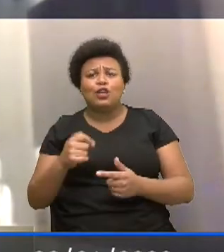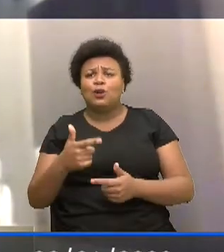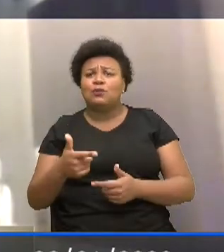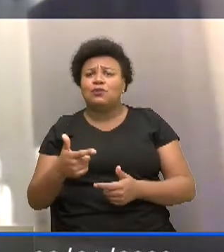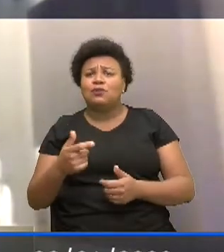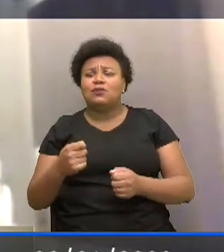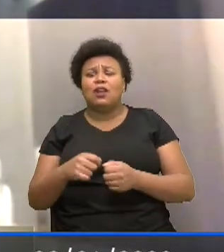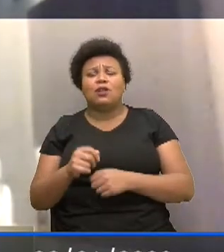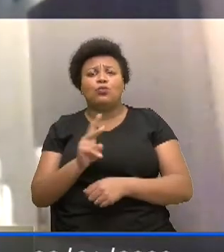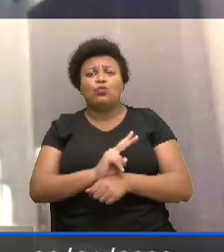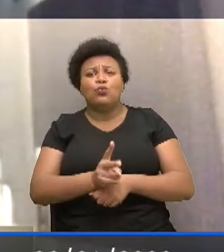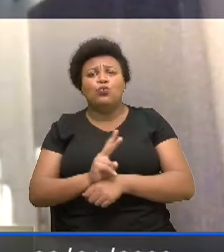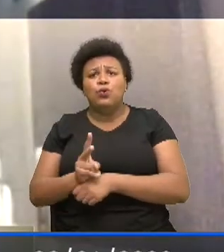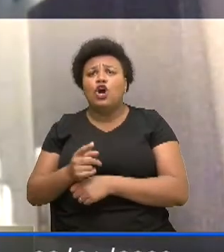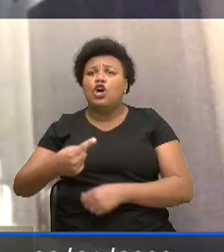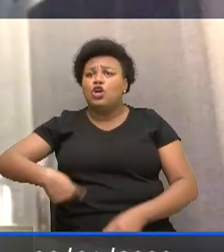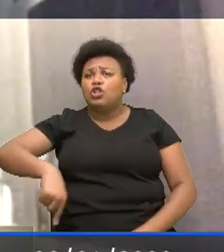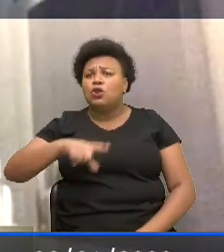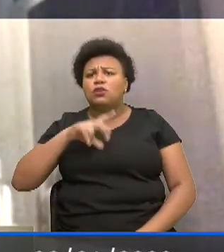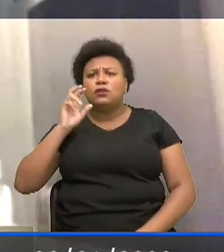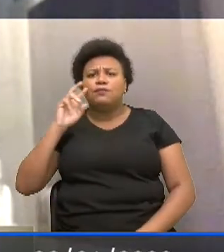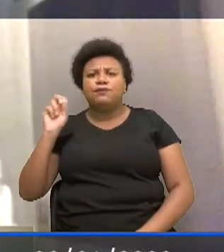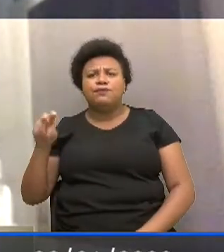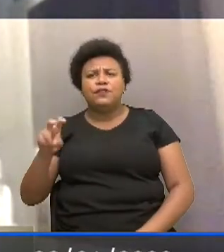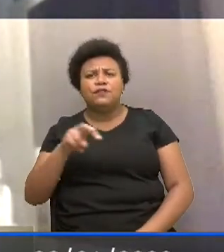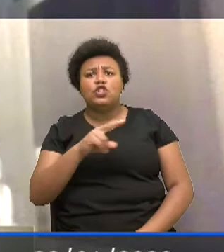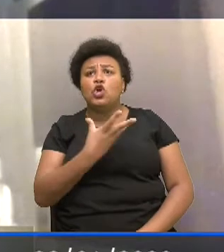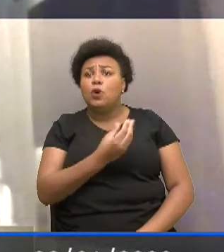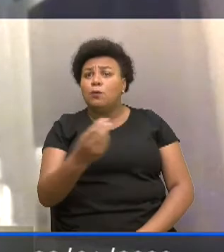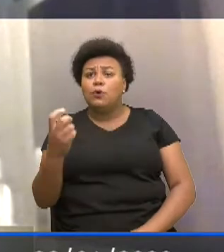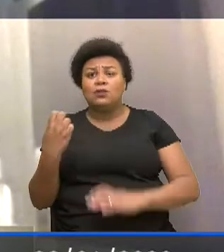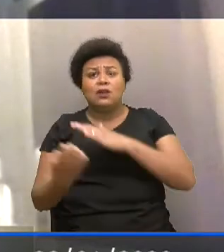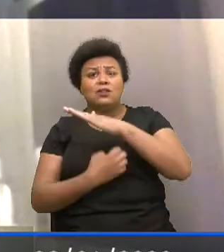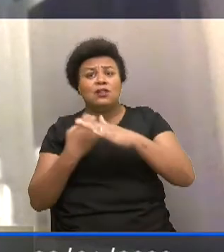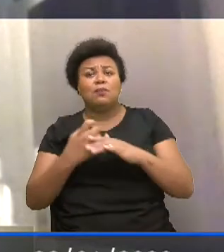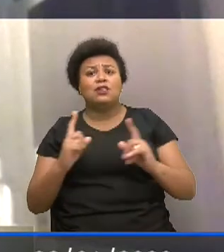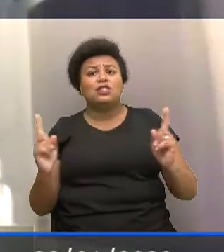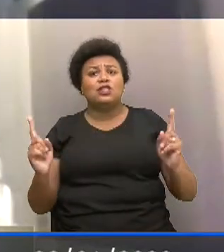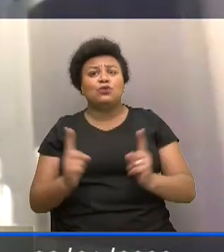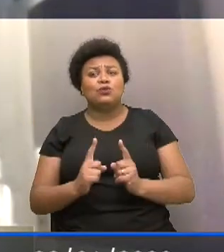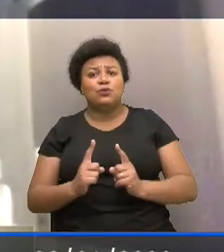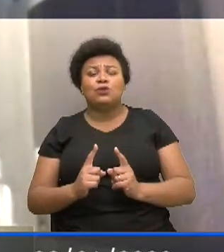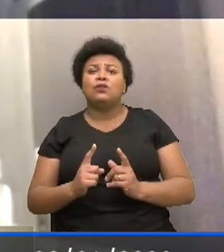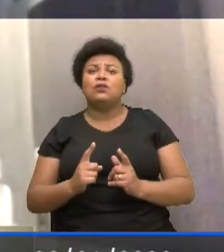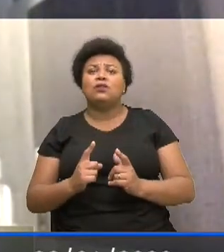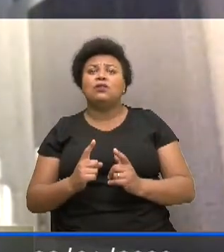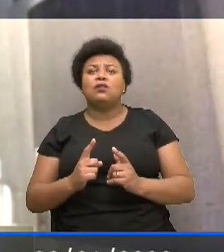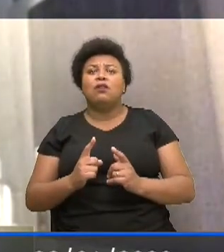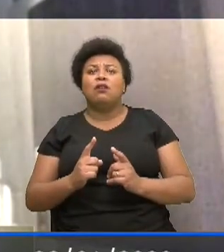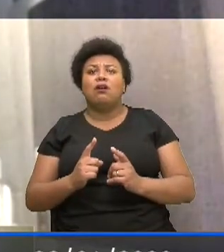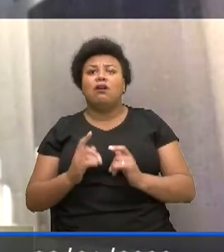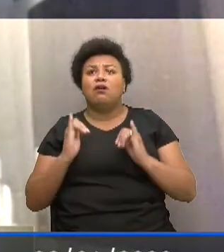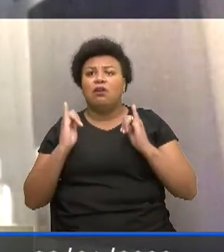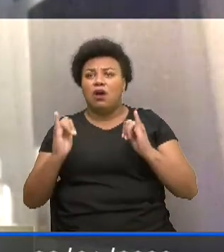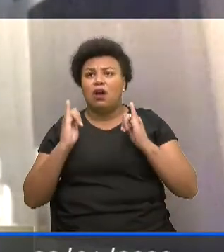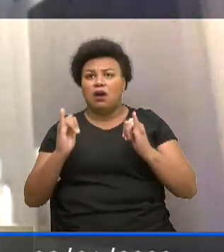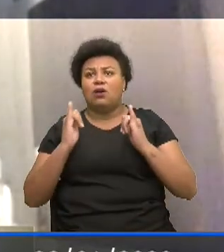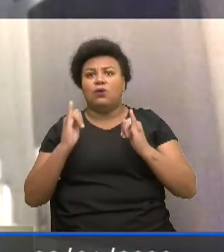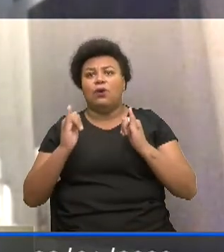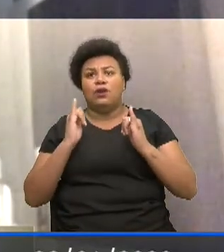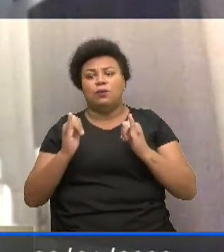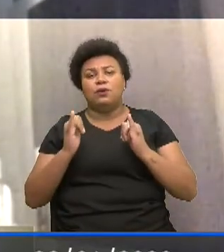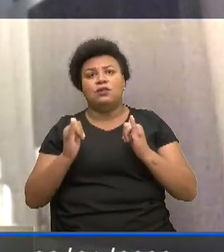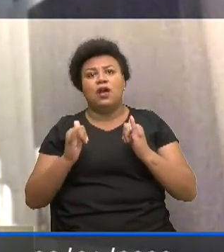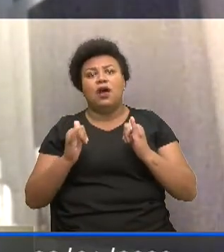pelo setor. Nós temos visto que diversas empresas estão reduzindo a lotação dos ônibus. E